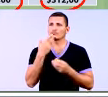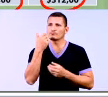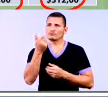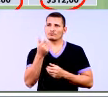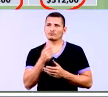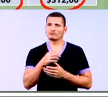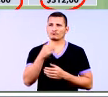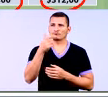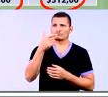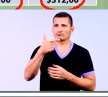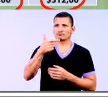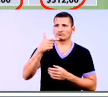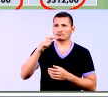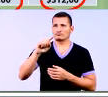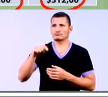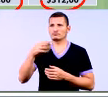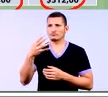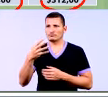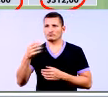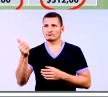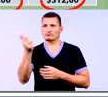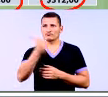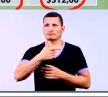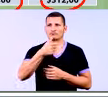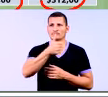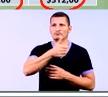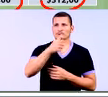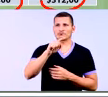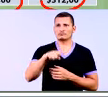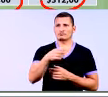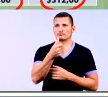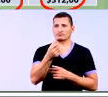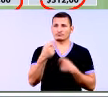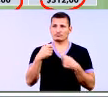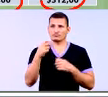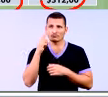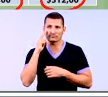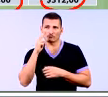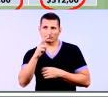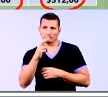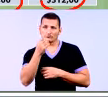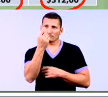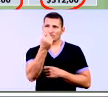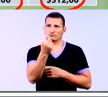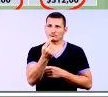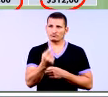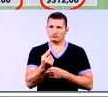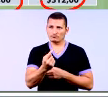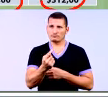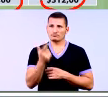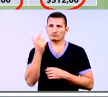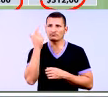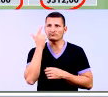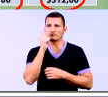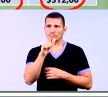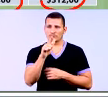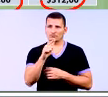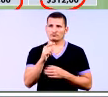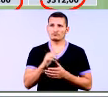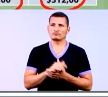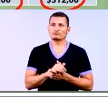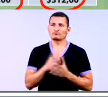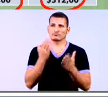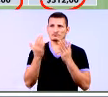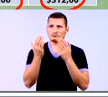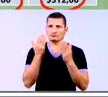1,6. Tá? Então, você tem que olhar parâmetro por parâmetro desse para conseguir avaliar.